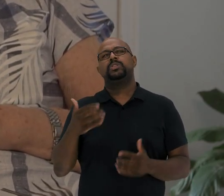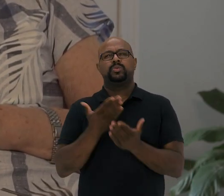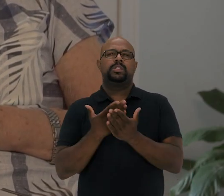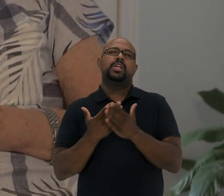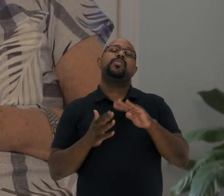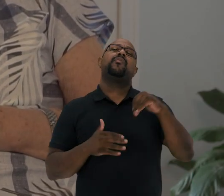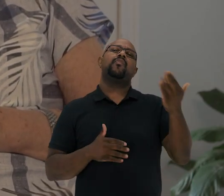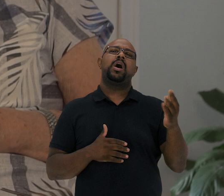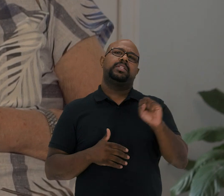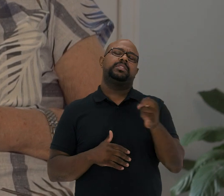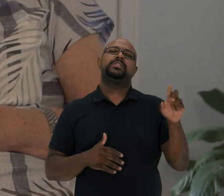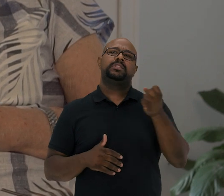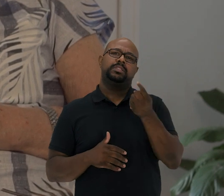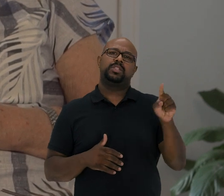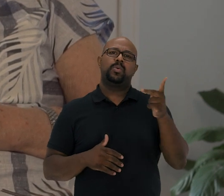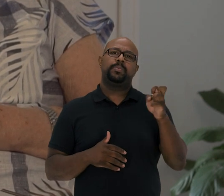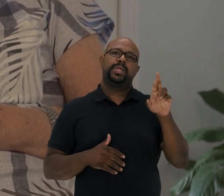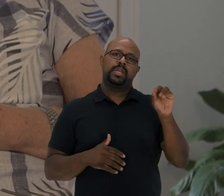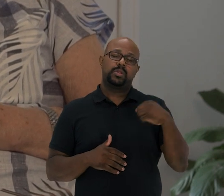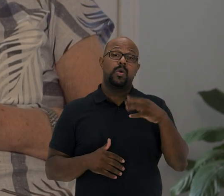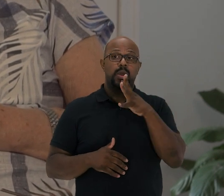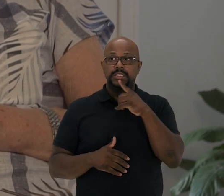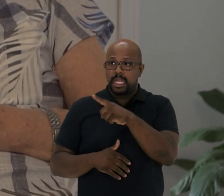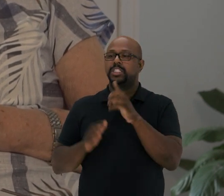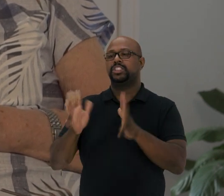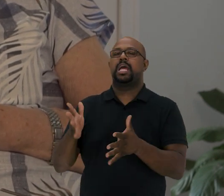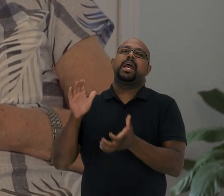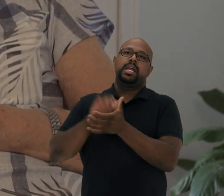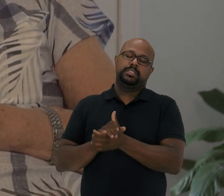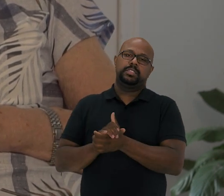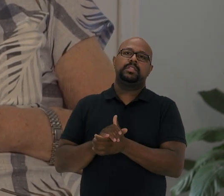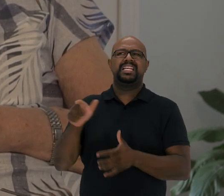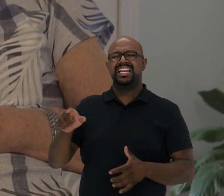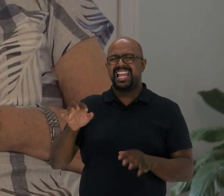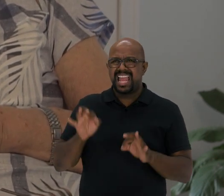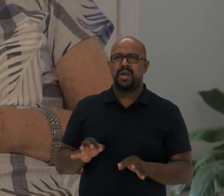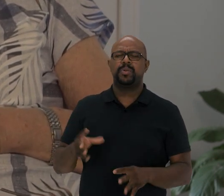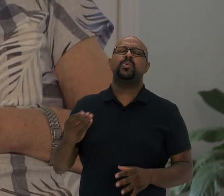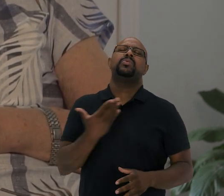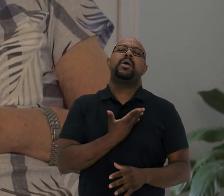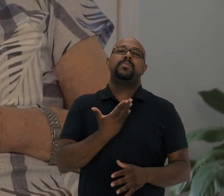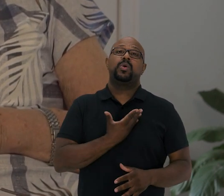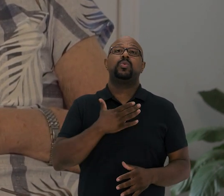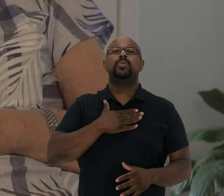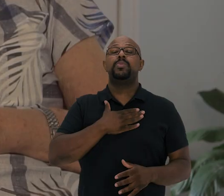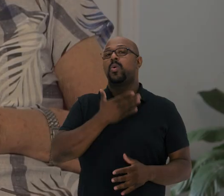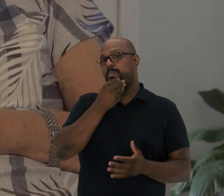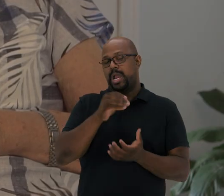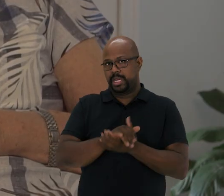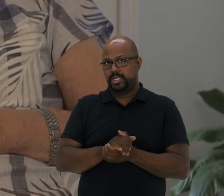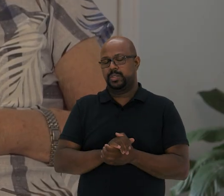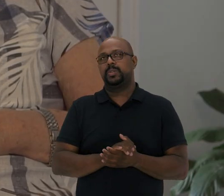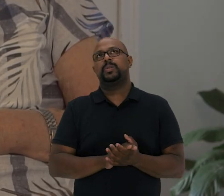estudando fora de São Pedro. E eu conheci ele, eu já era casado. Ele realmente era muito amigo do meu